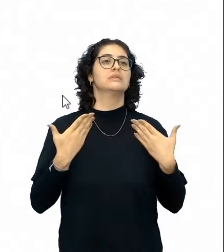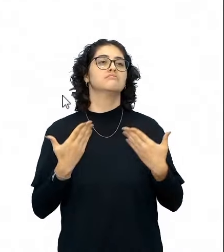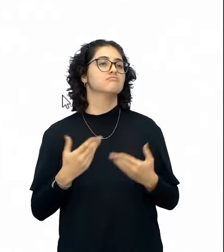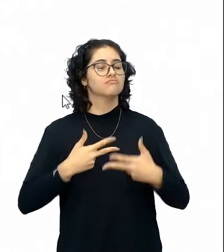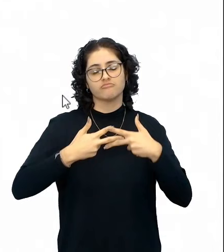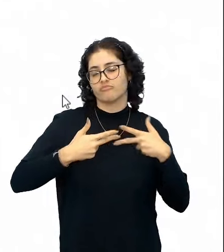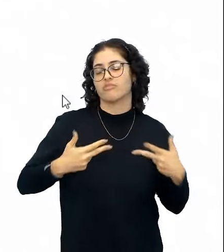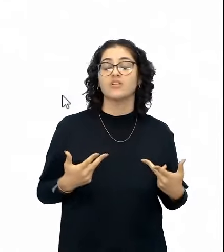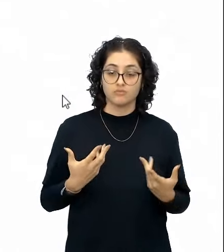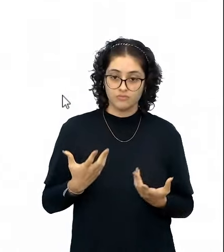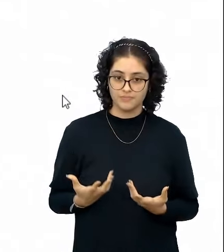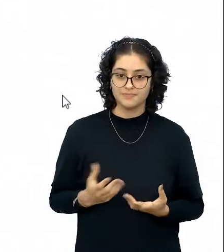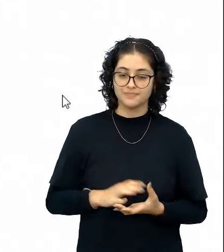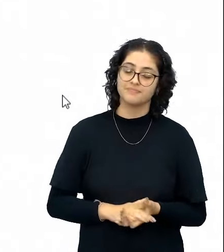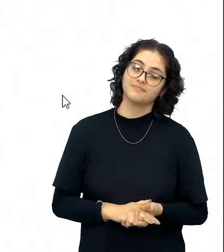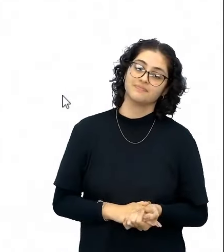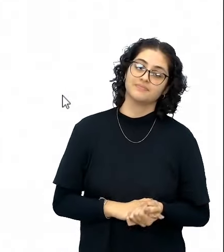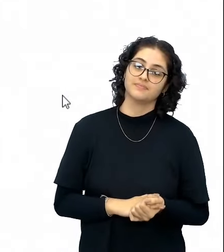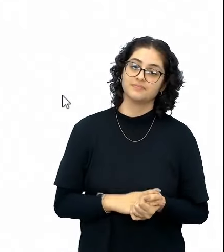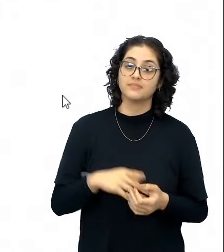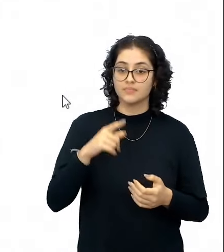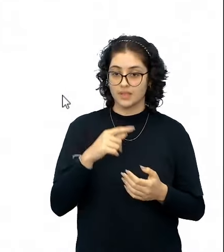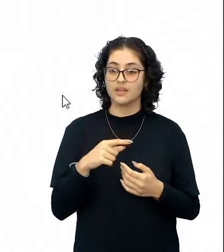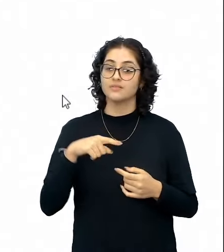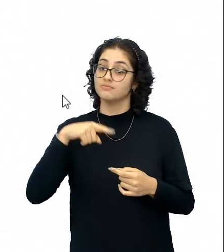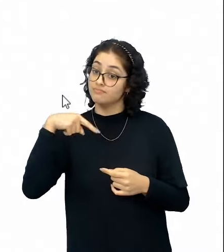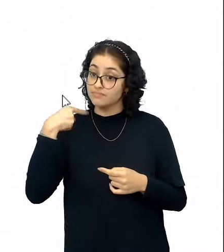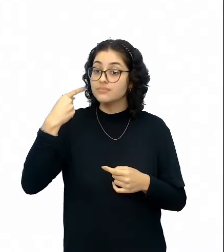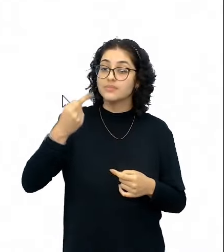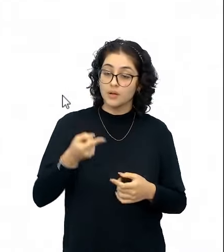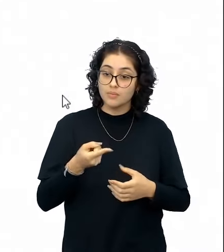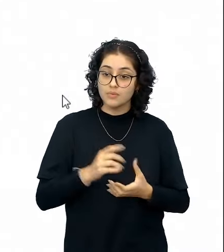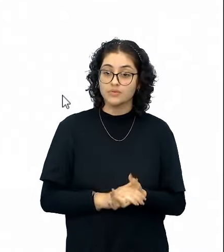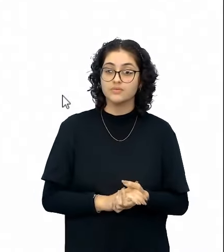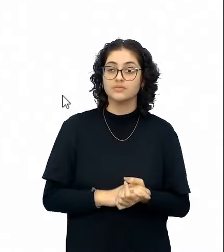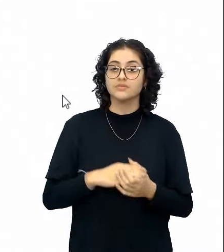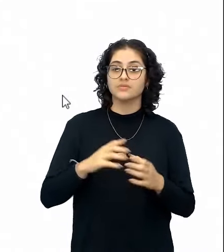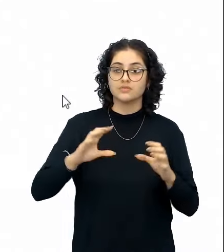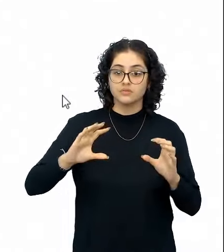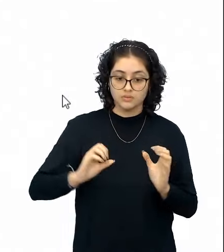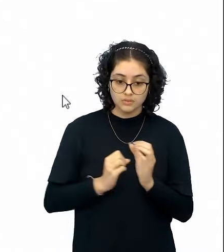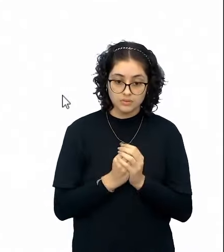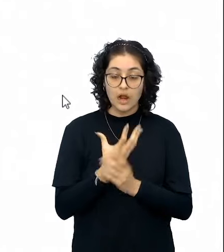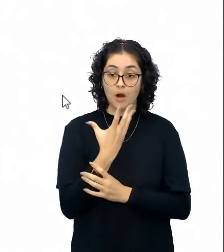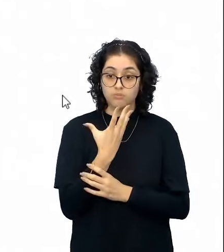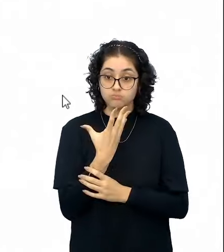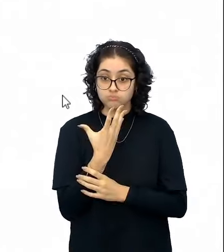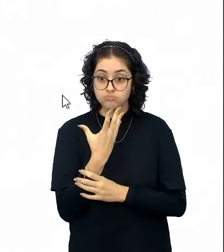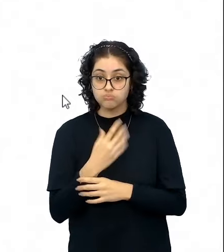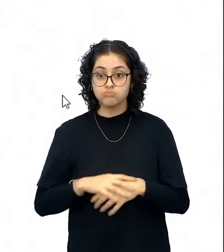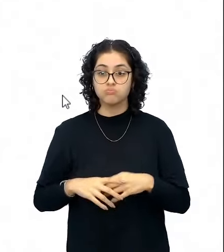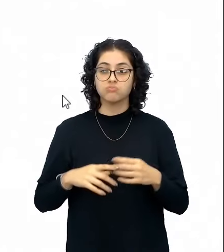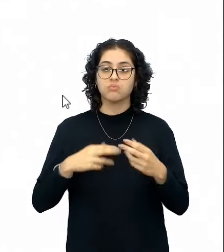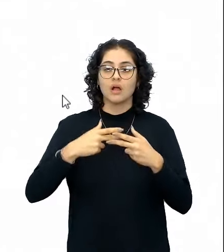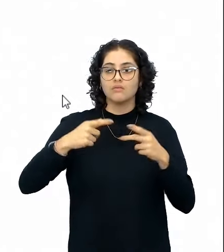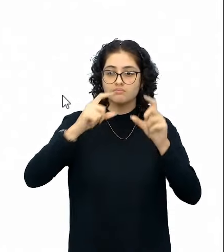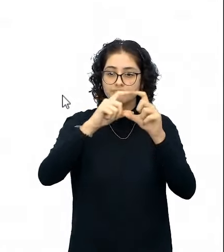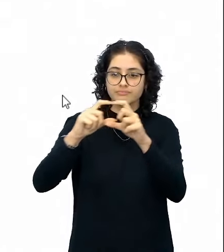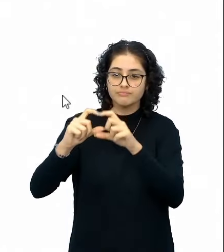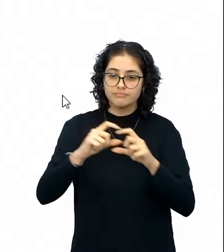tirinhas e metáforas visuais. Isso durante. E depois, transformação das tirinhas criadas em jogos de